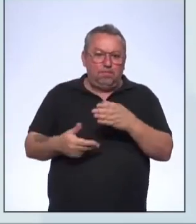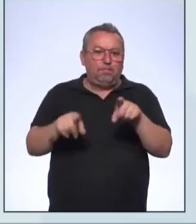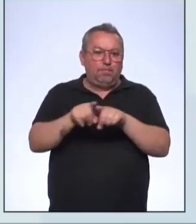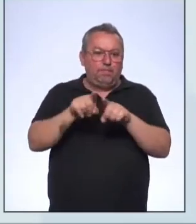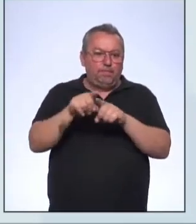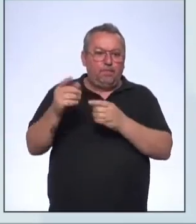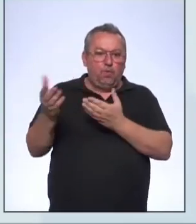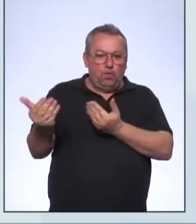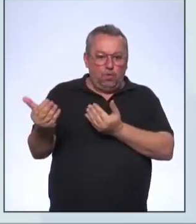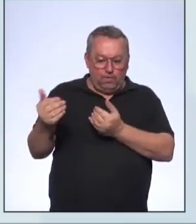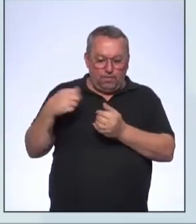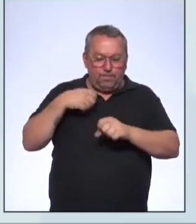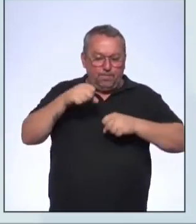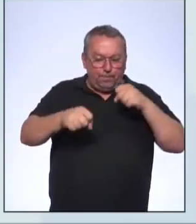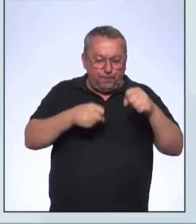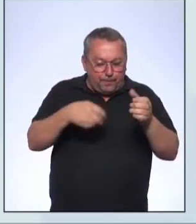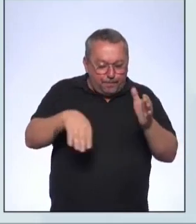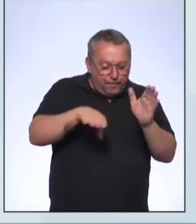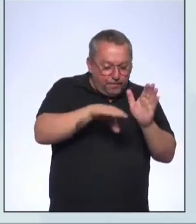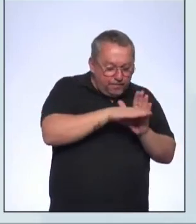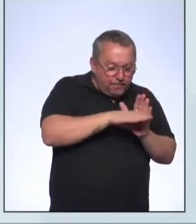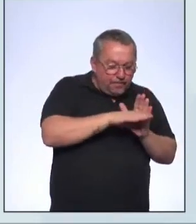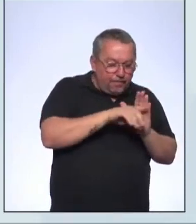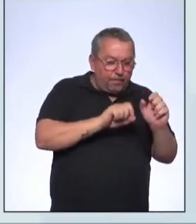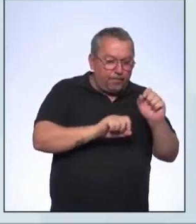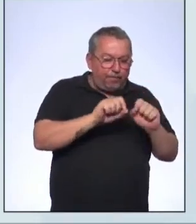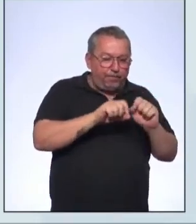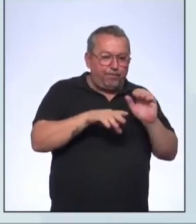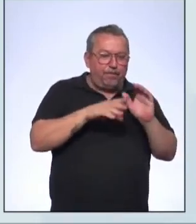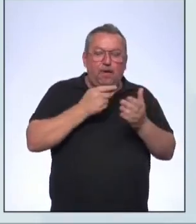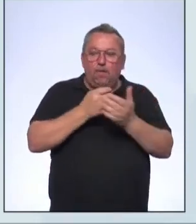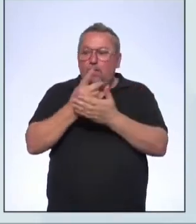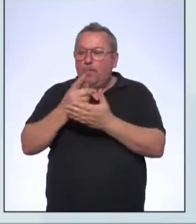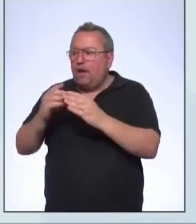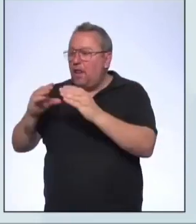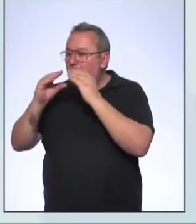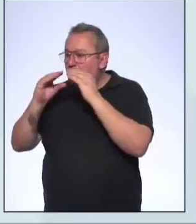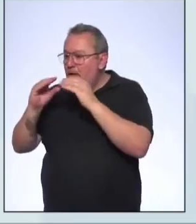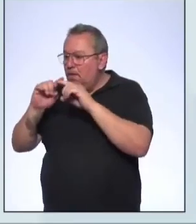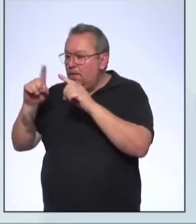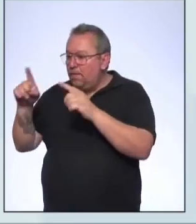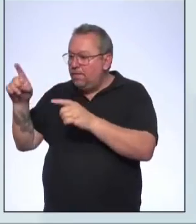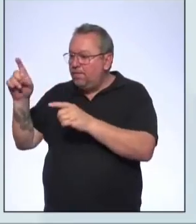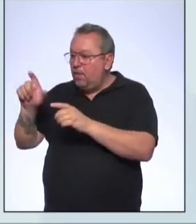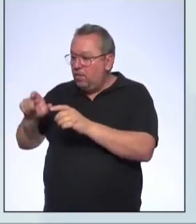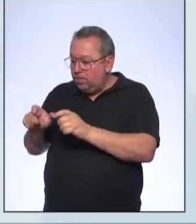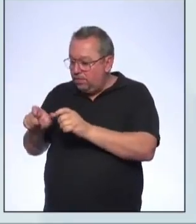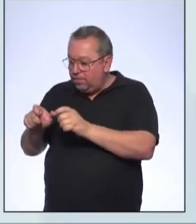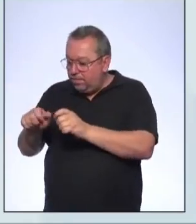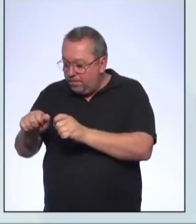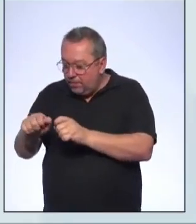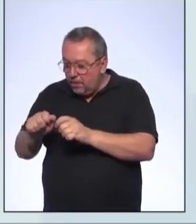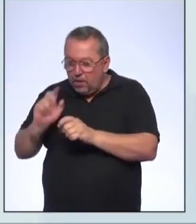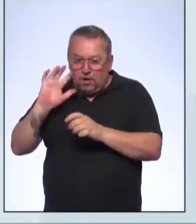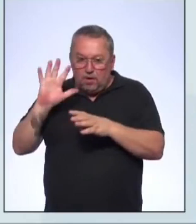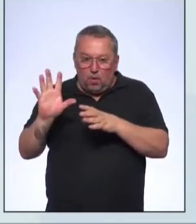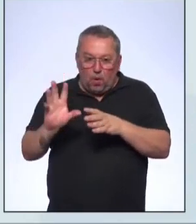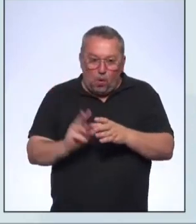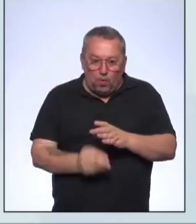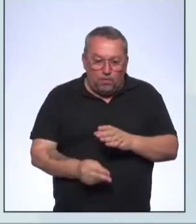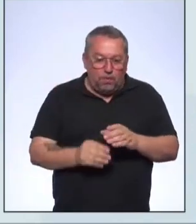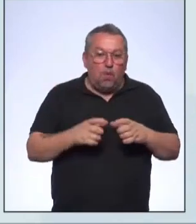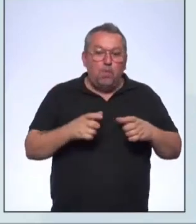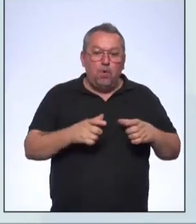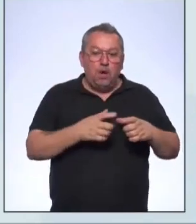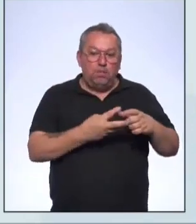jovem estacionou sua bicicleta no lugar lançado para entregar lanches e, enquanto colocava o cadeado, ela foi engolida pelo